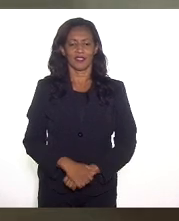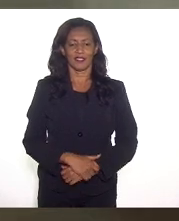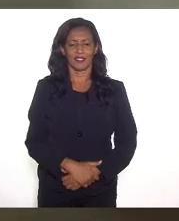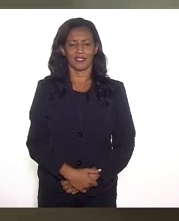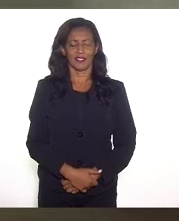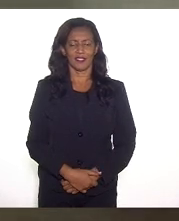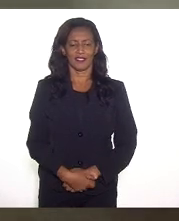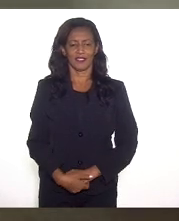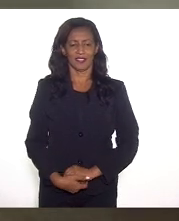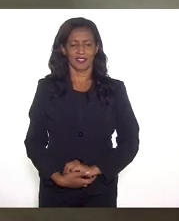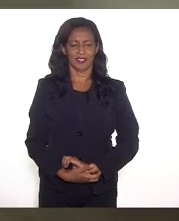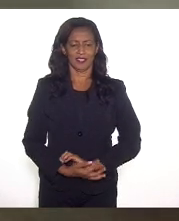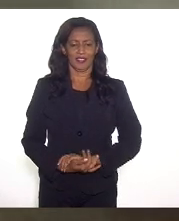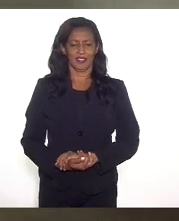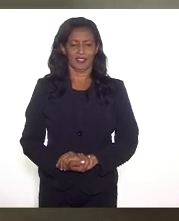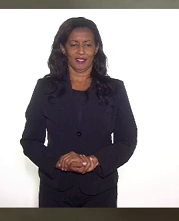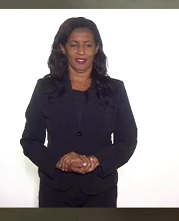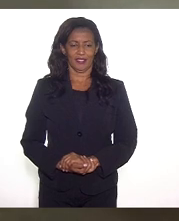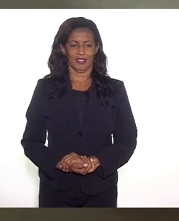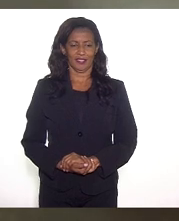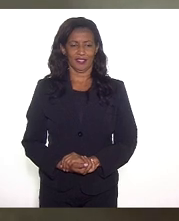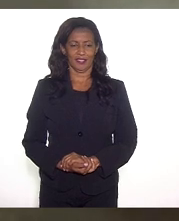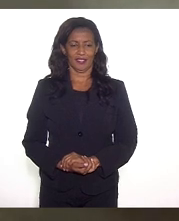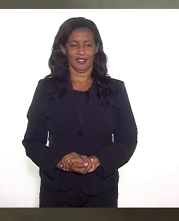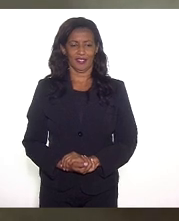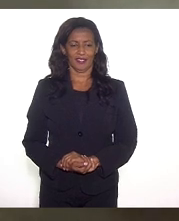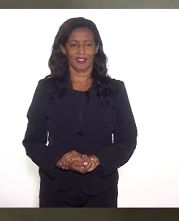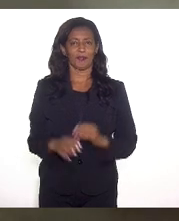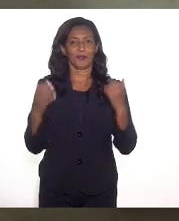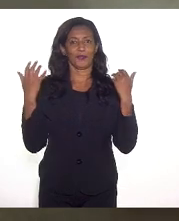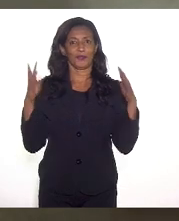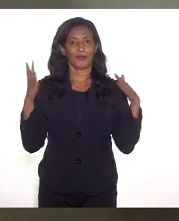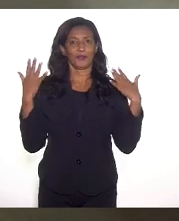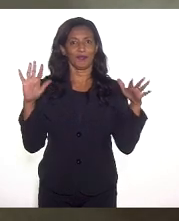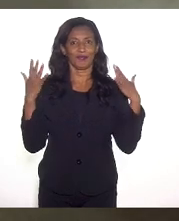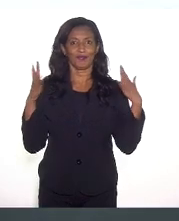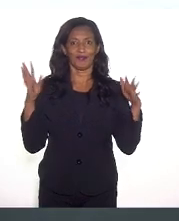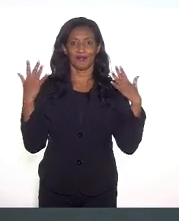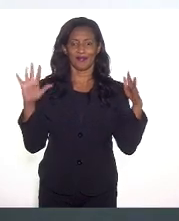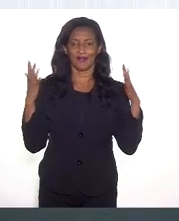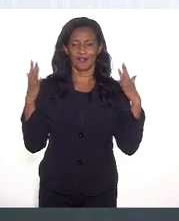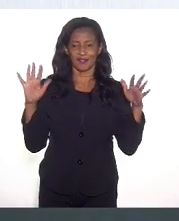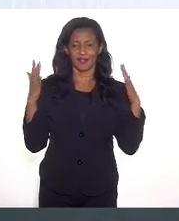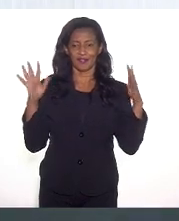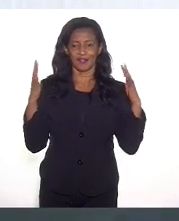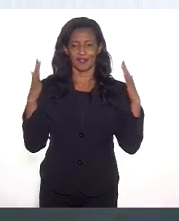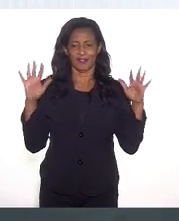Opa,